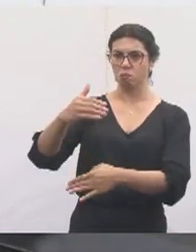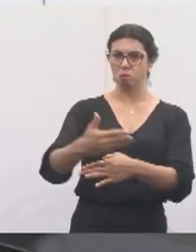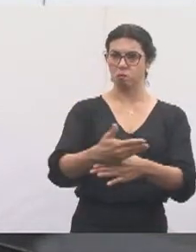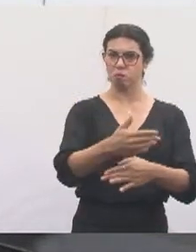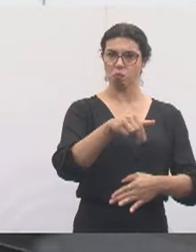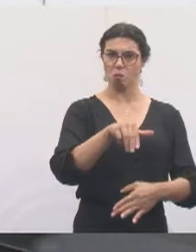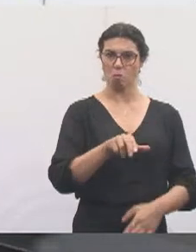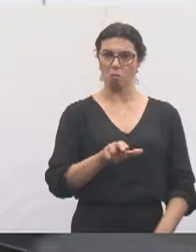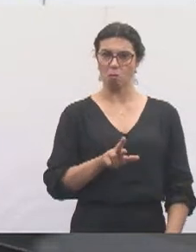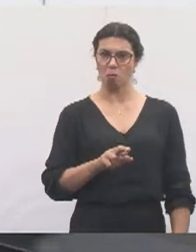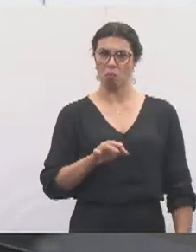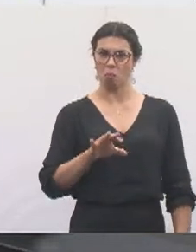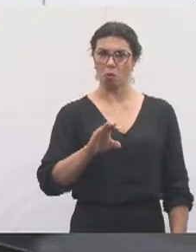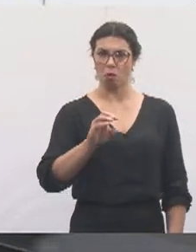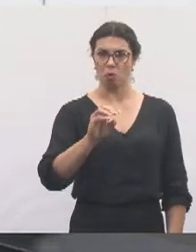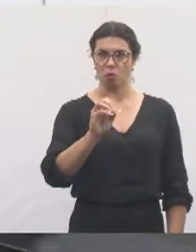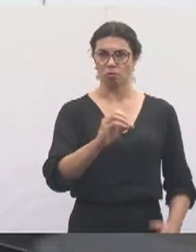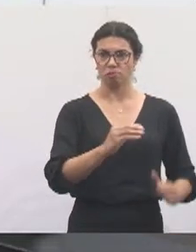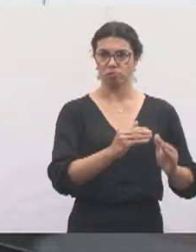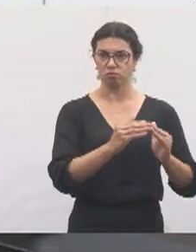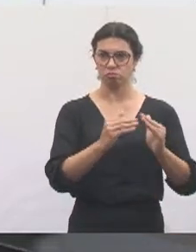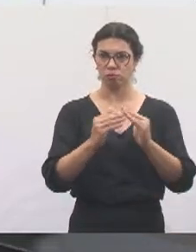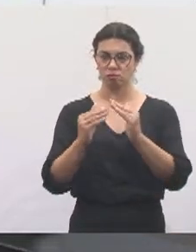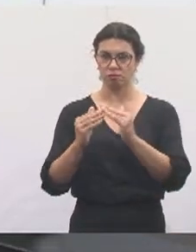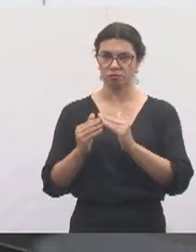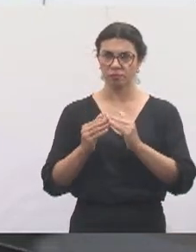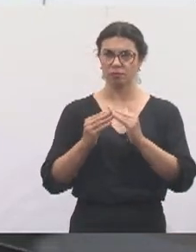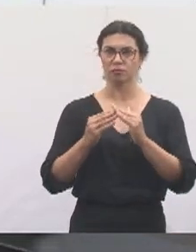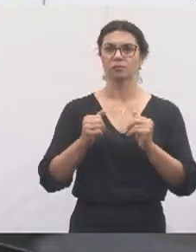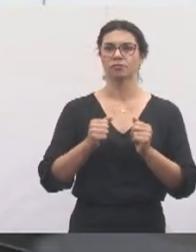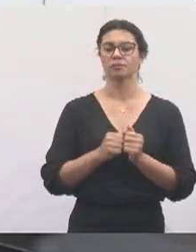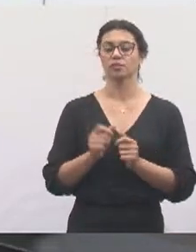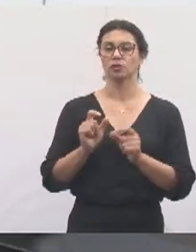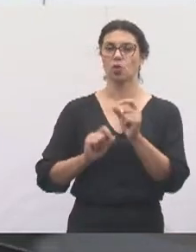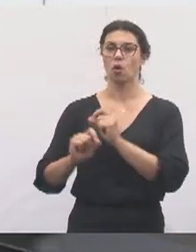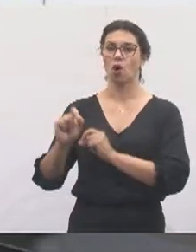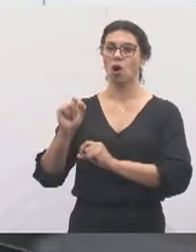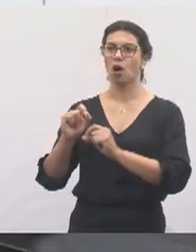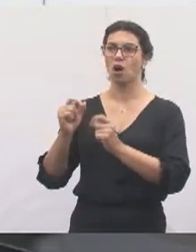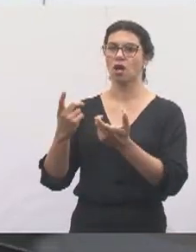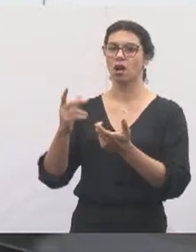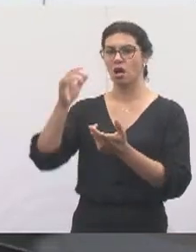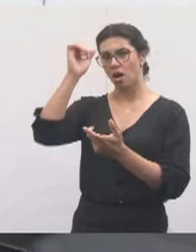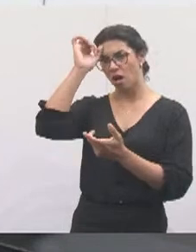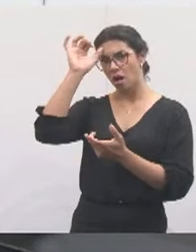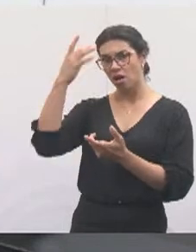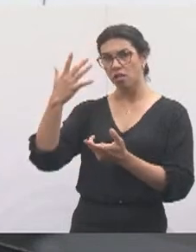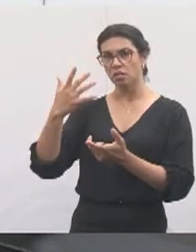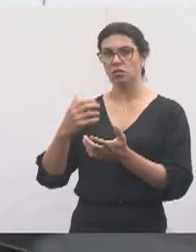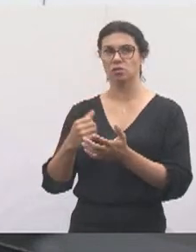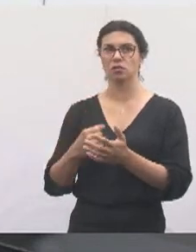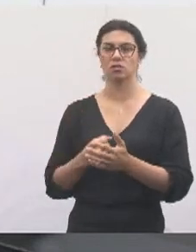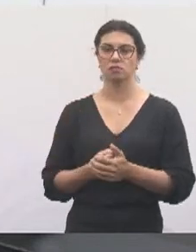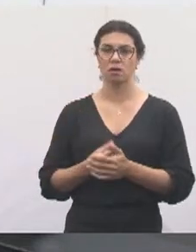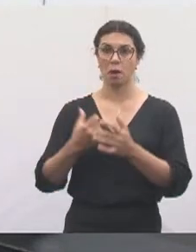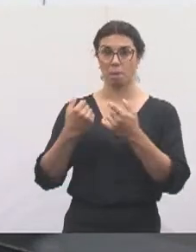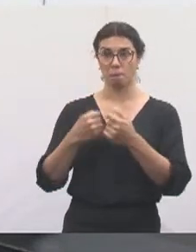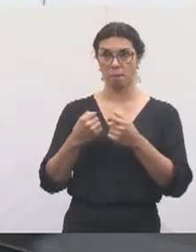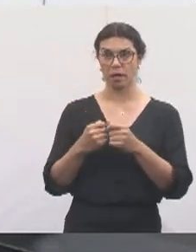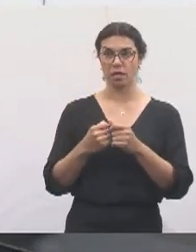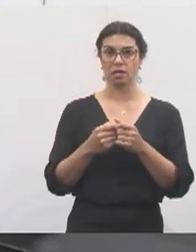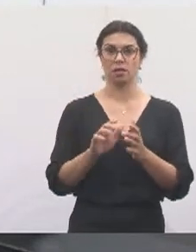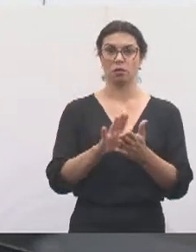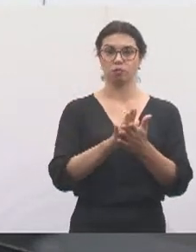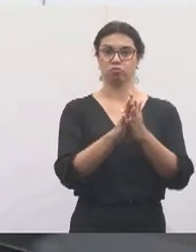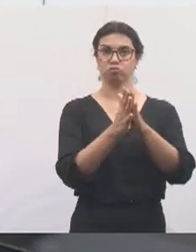da Casa Branca o evento quais providências estão sendo tomado a risco de expandir e ser